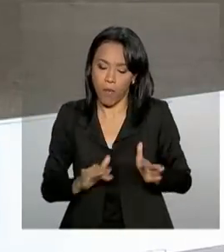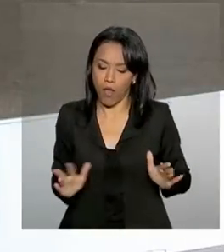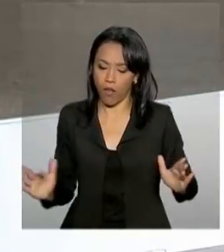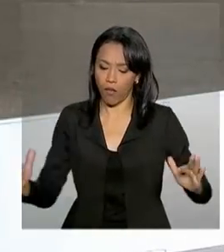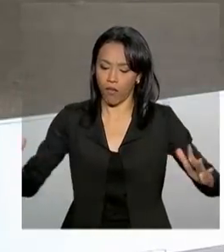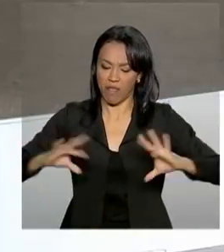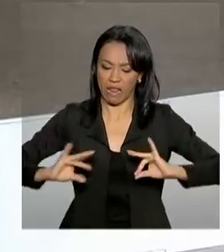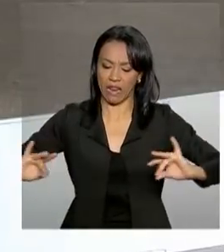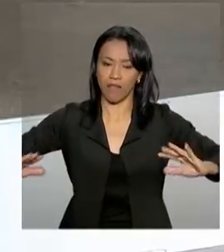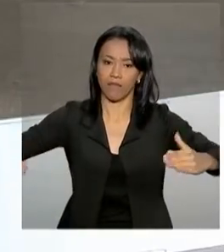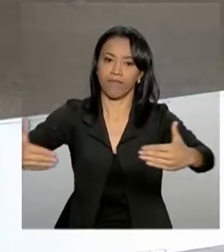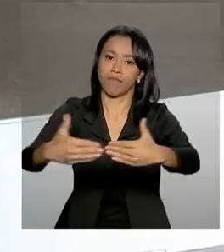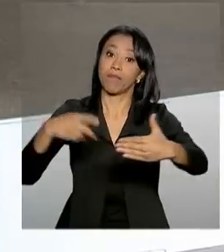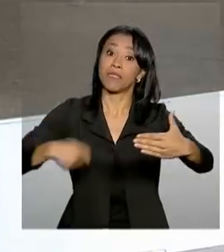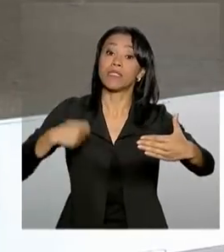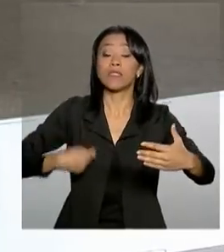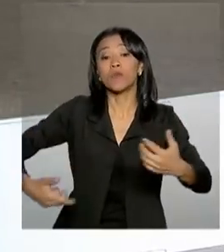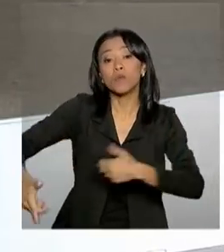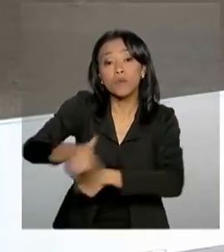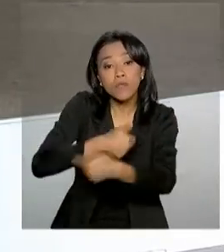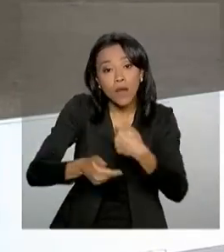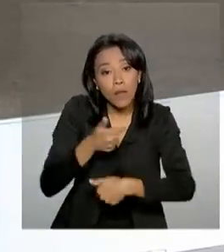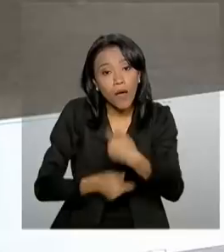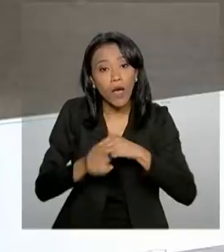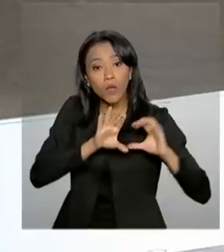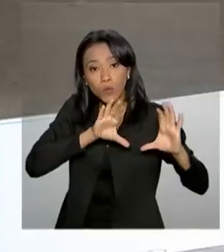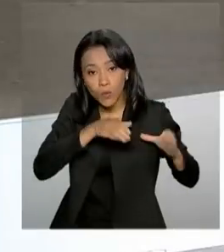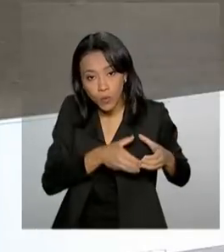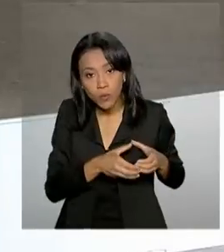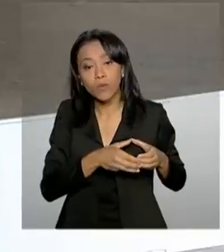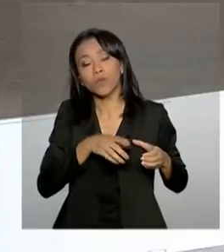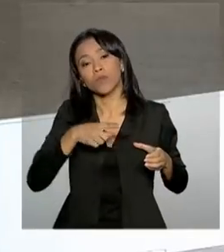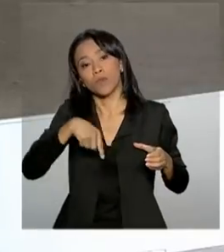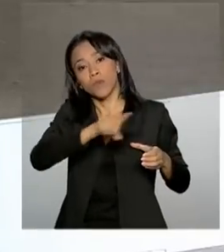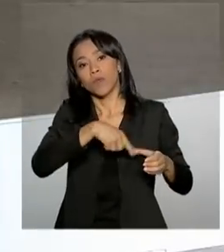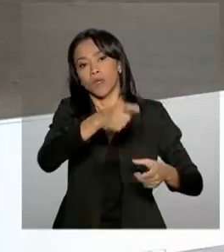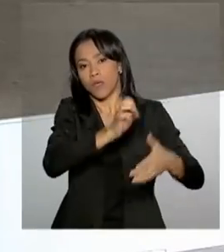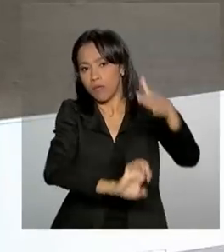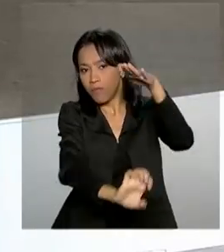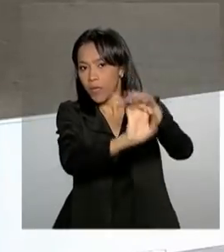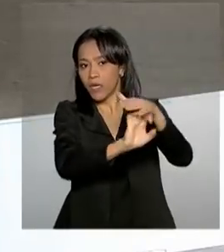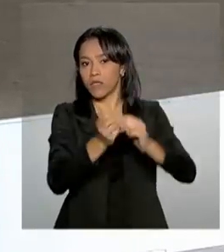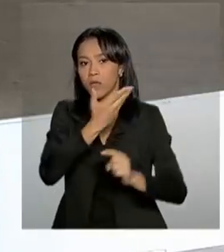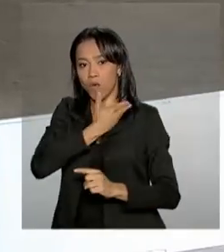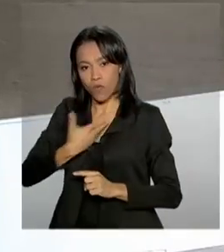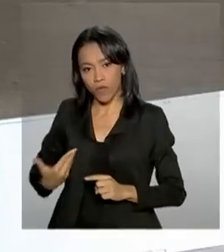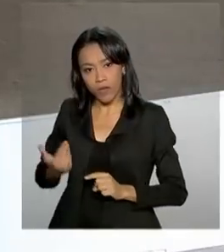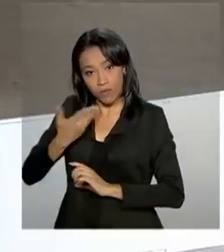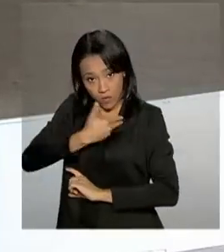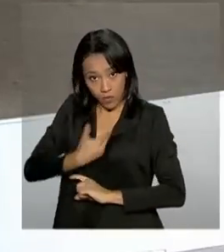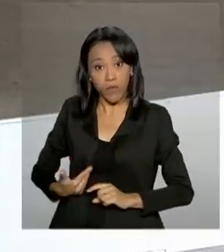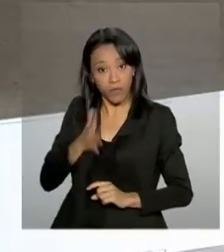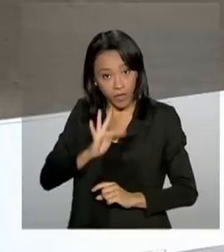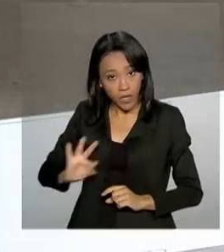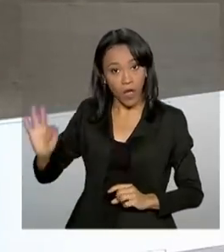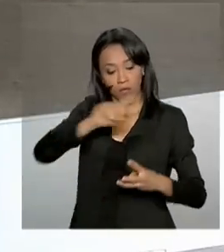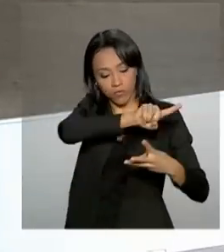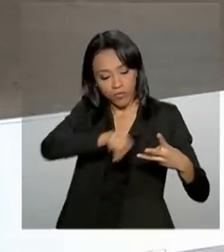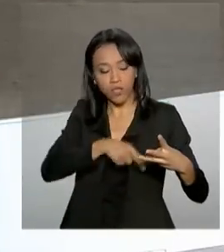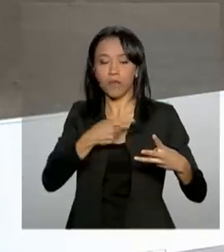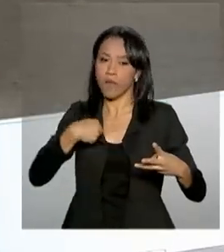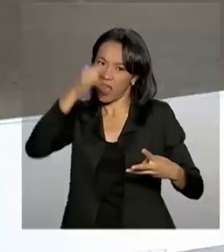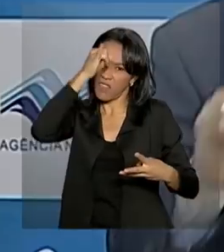é preciso uma ação conjunta entre empreendedores, estados e governo federal para evitar